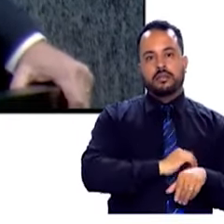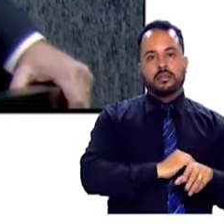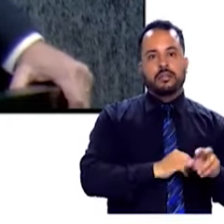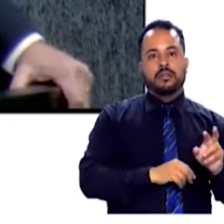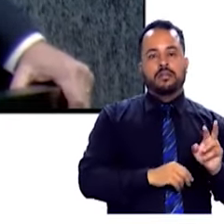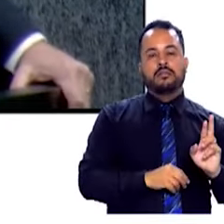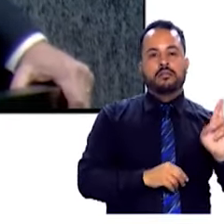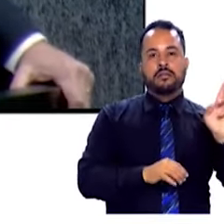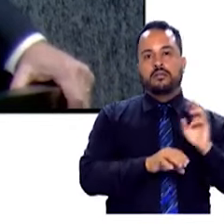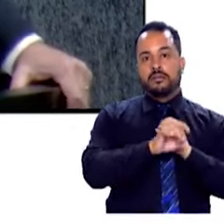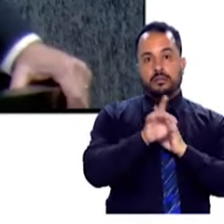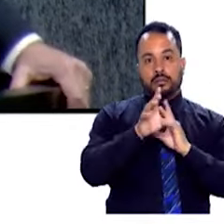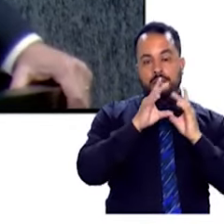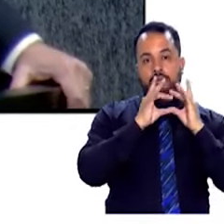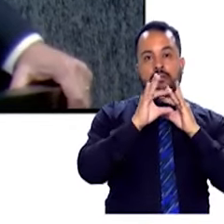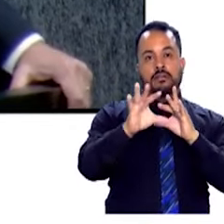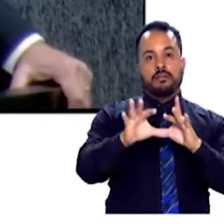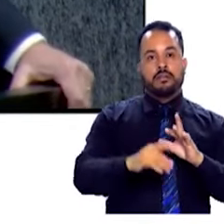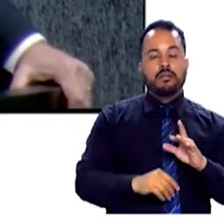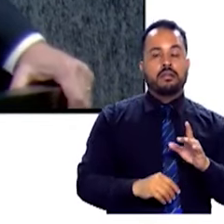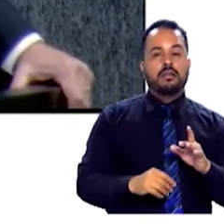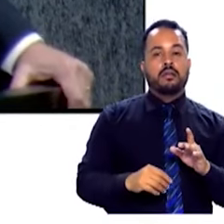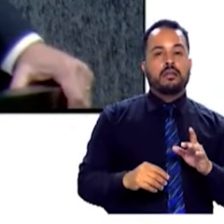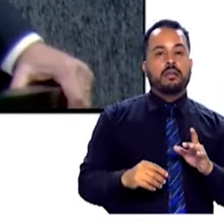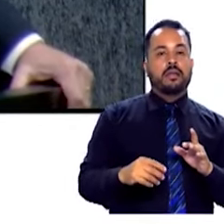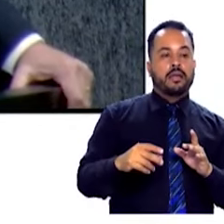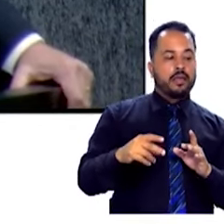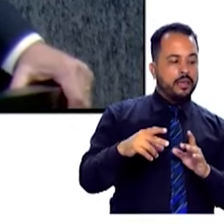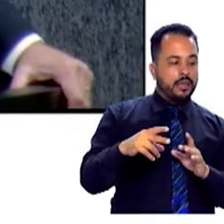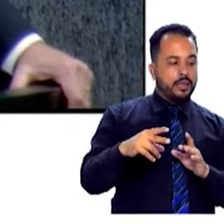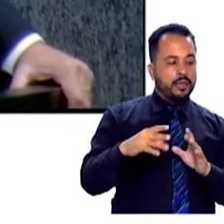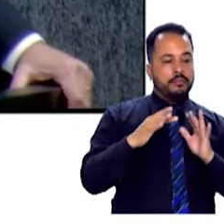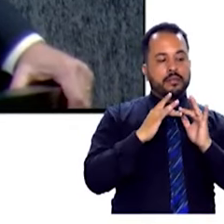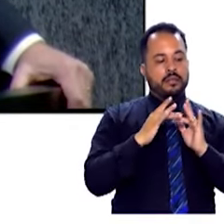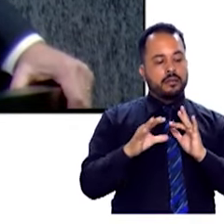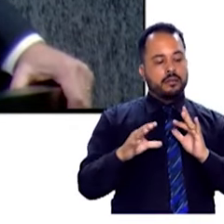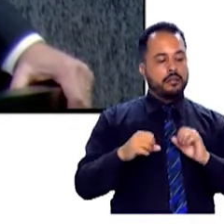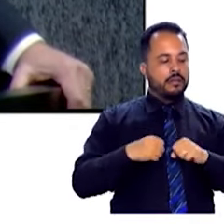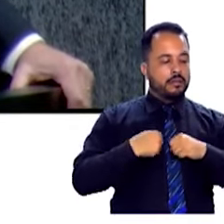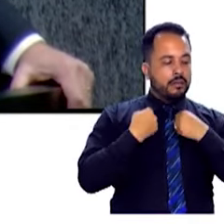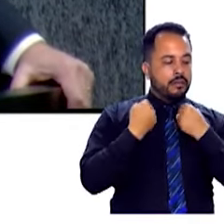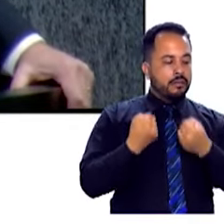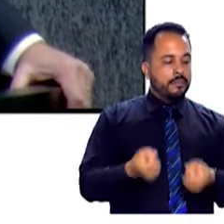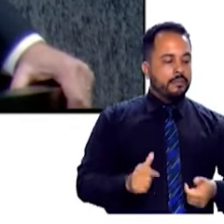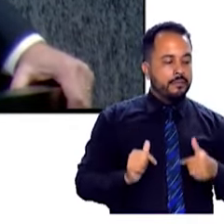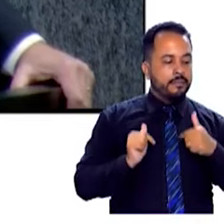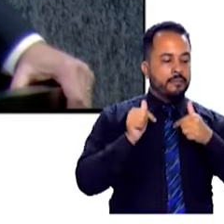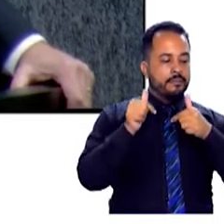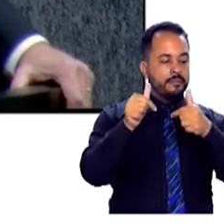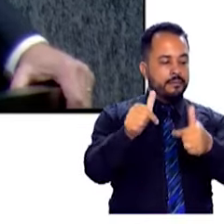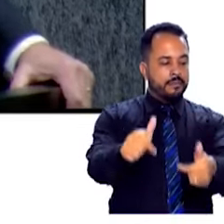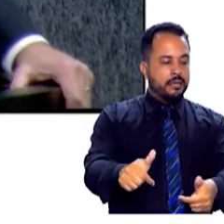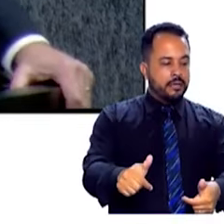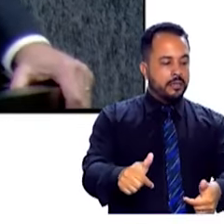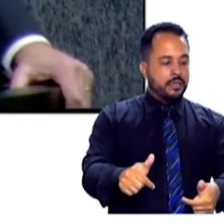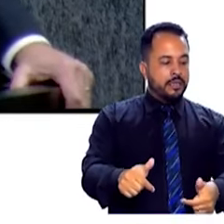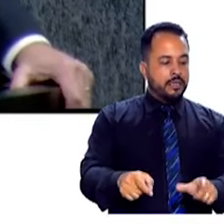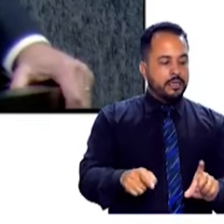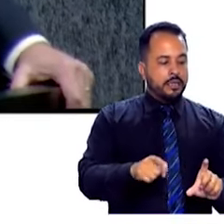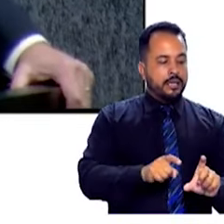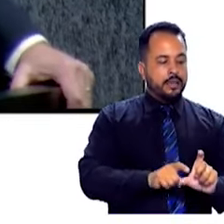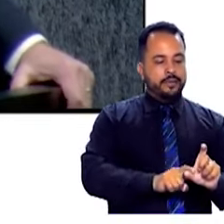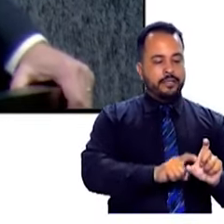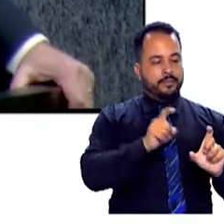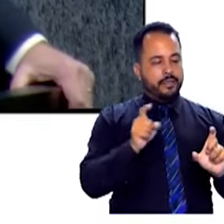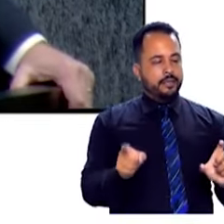lutando pela independência da Escócia e tal eh e ele ele eh ajuizou uma ação em 1950 e poucos